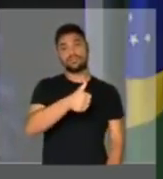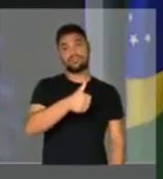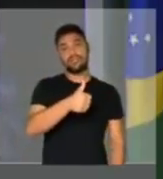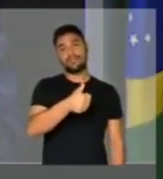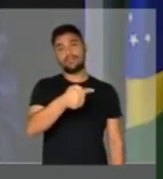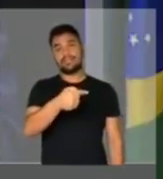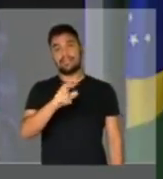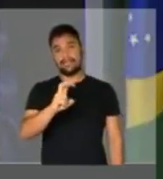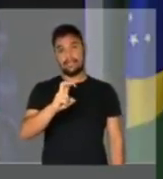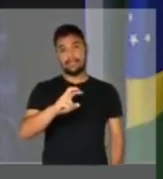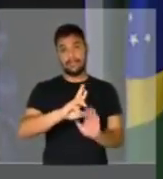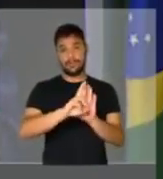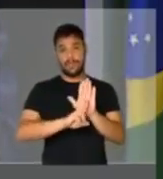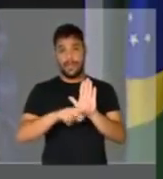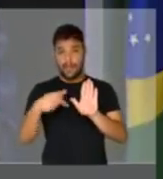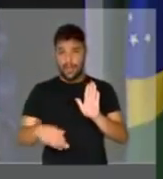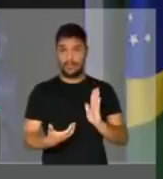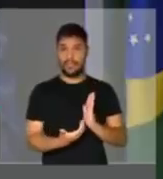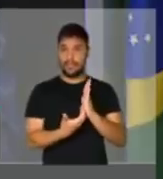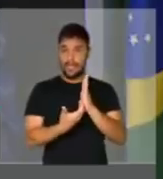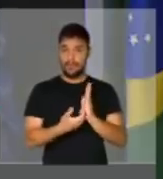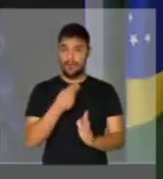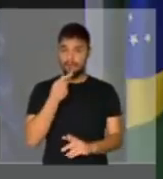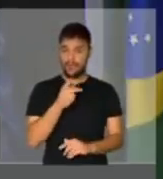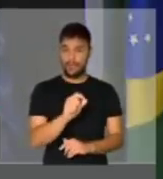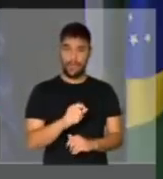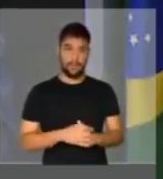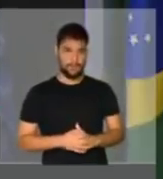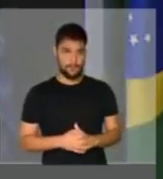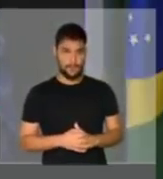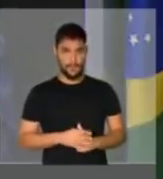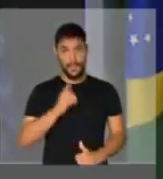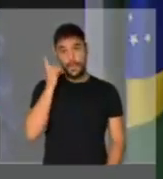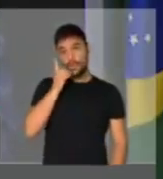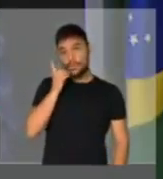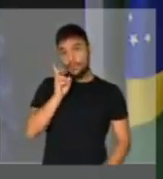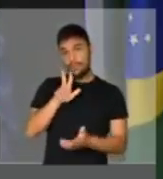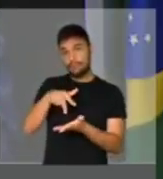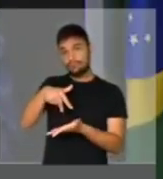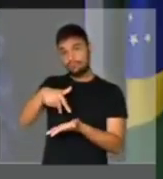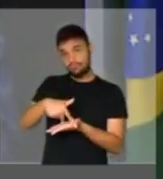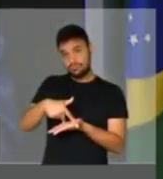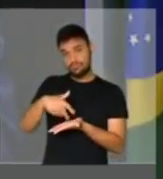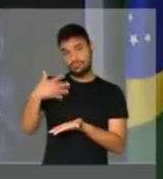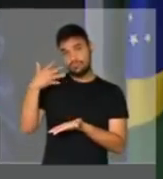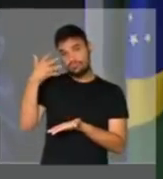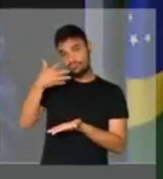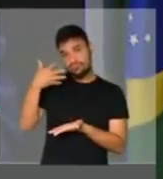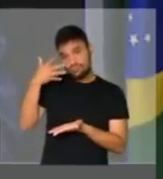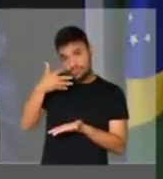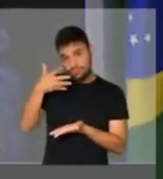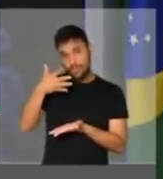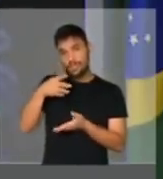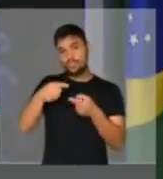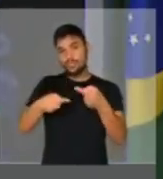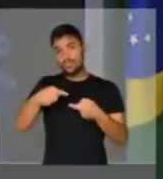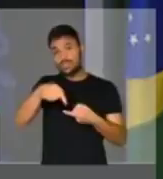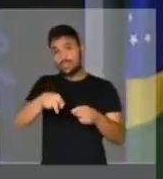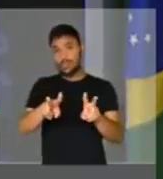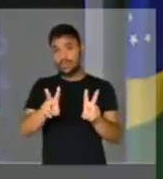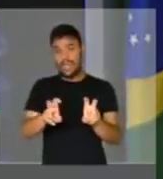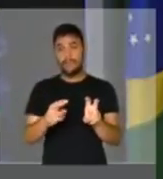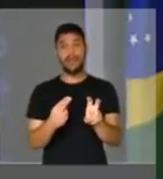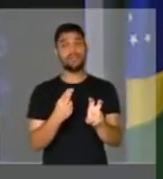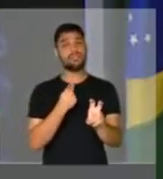regimento interno desta Casa de Leis diz o seguinte: o deputado que usar a palavra sobre a proposição em discussão